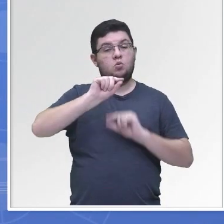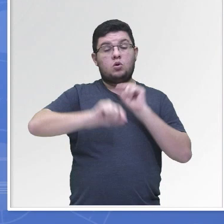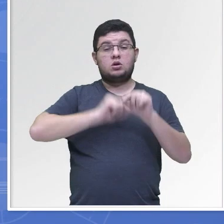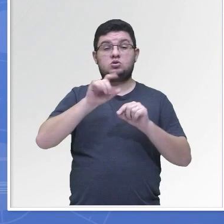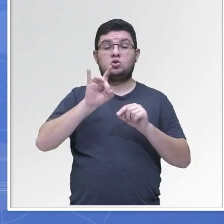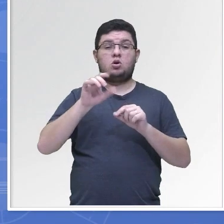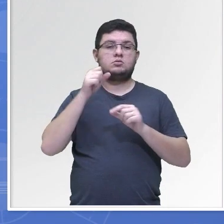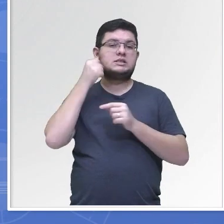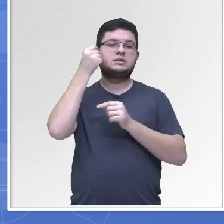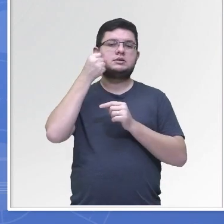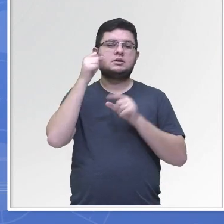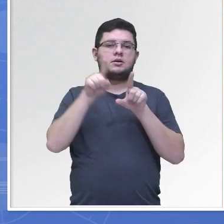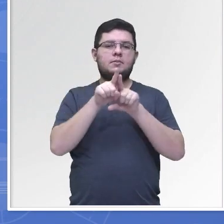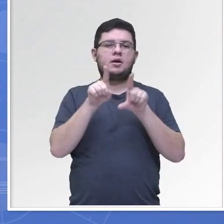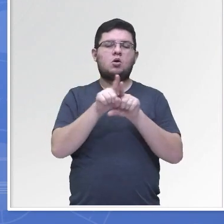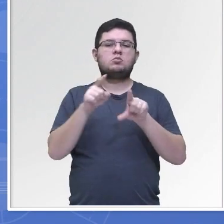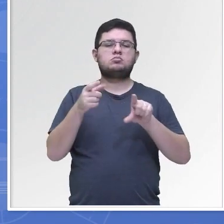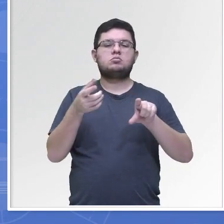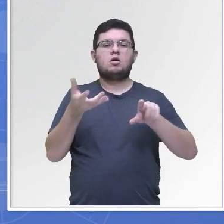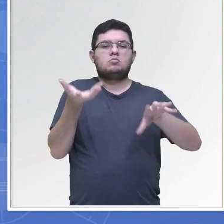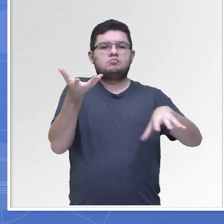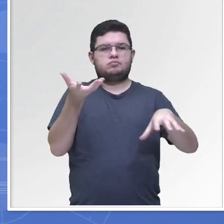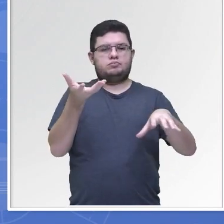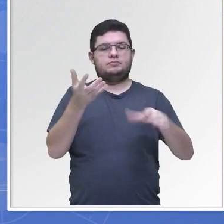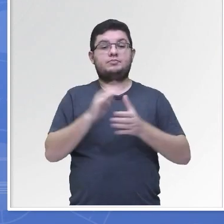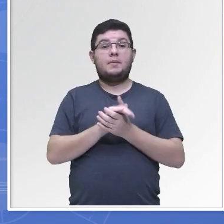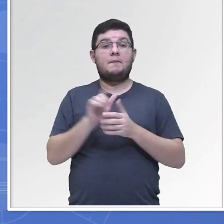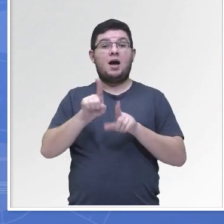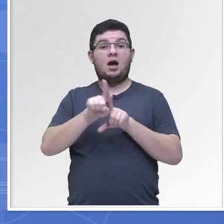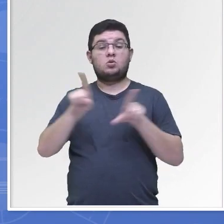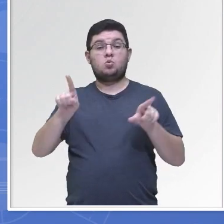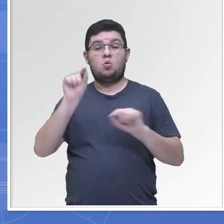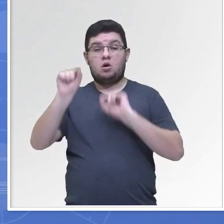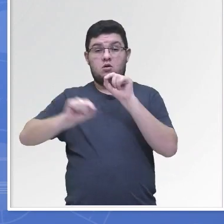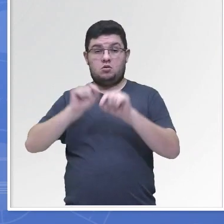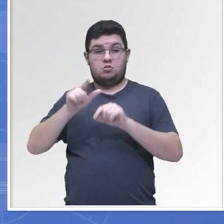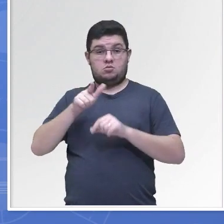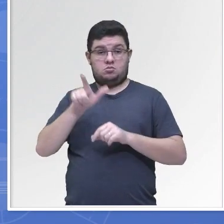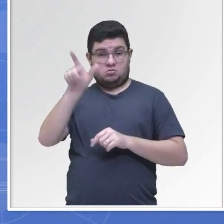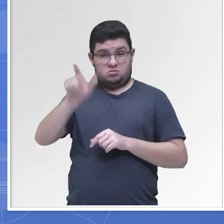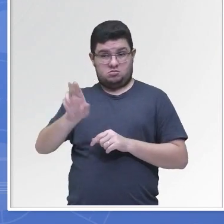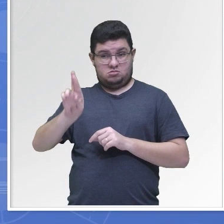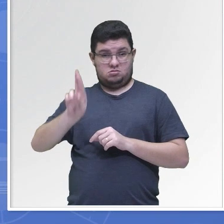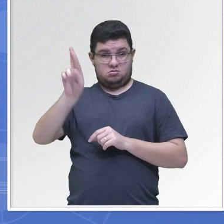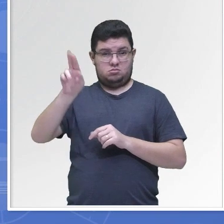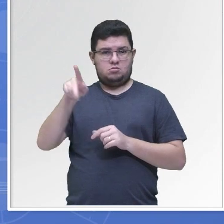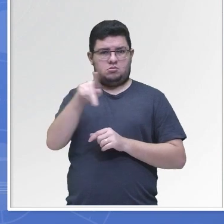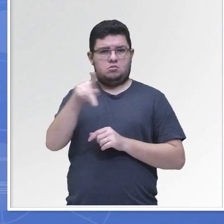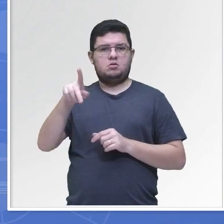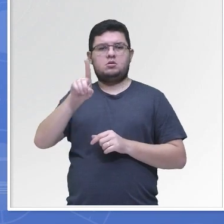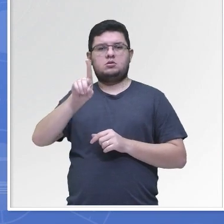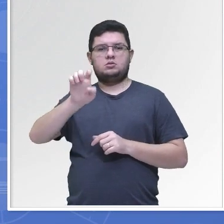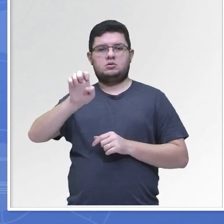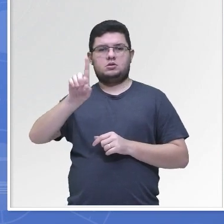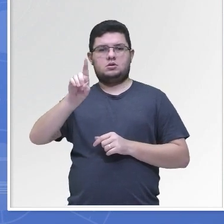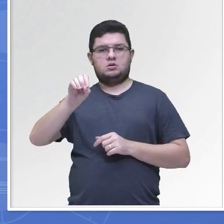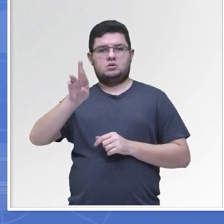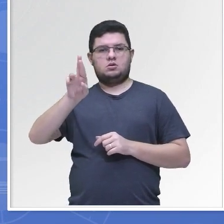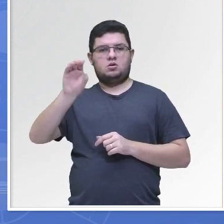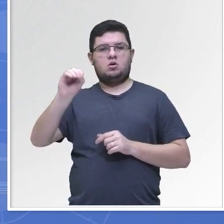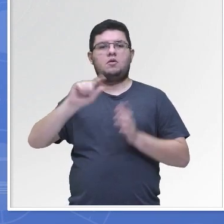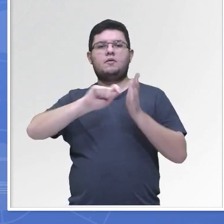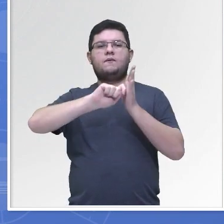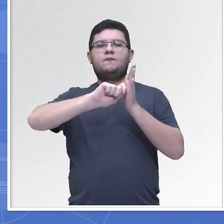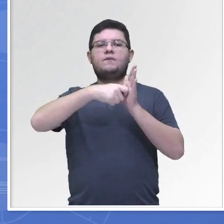Deodoro decretou o fechamento do Congresso e convocou novas eleições para compor um novo Congresso.